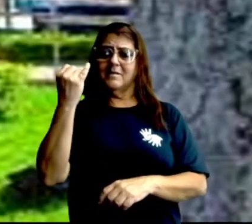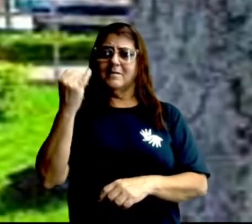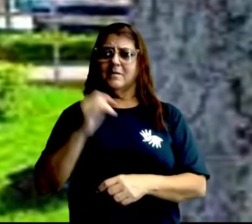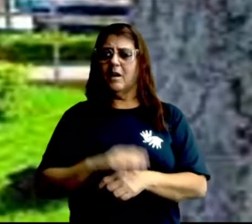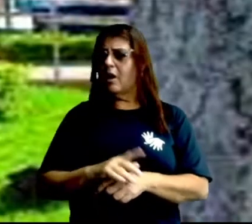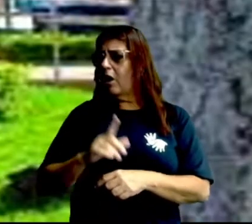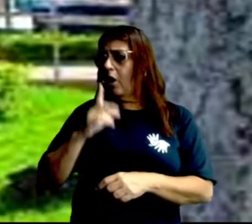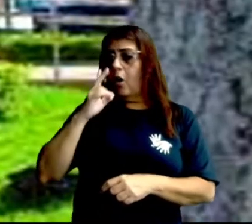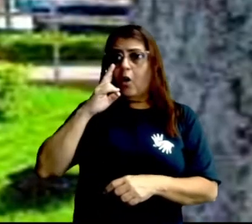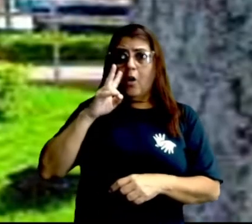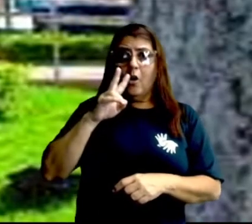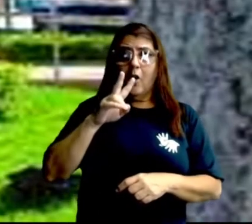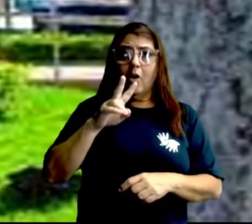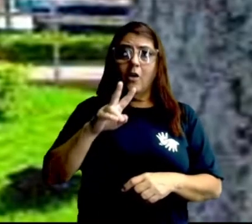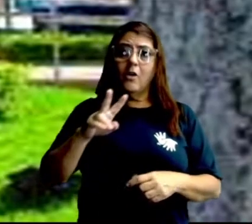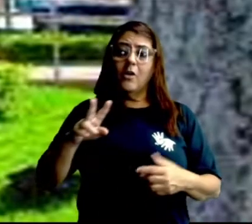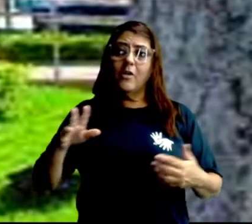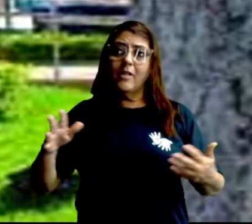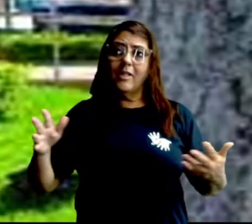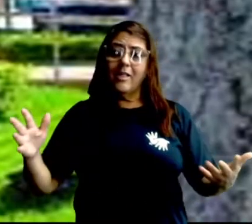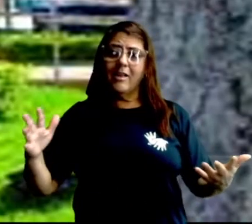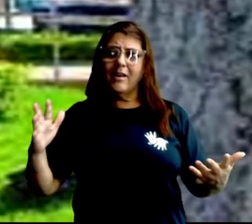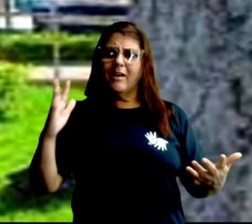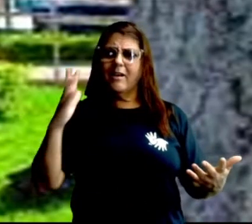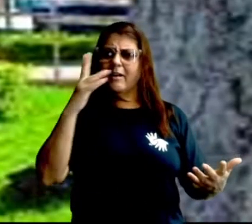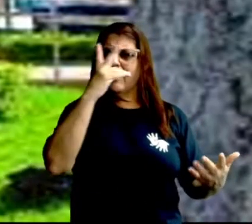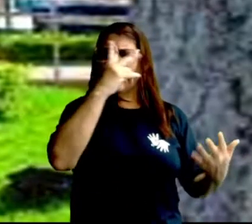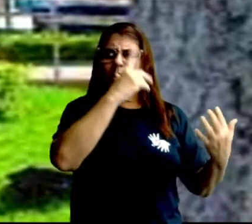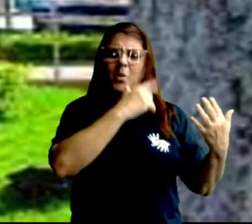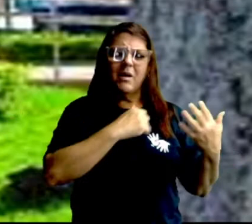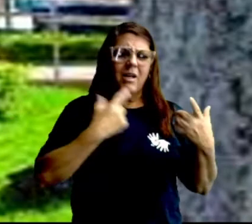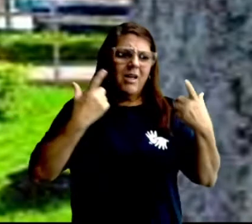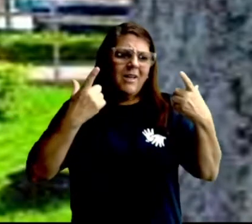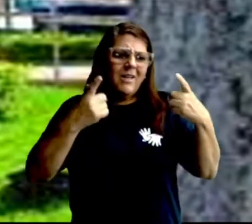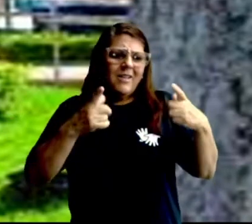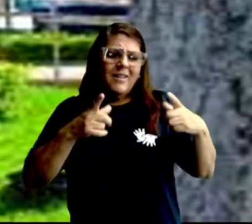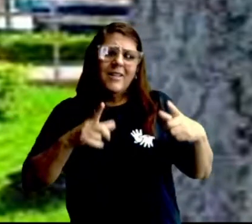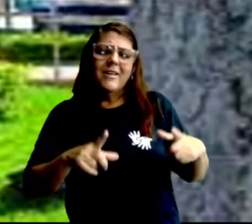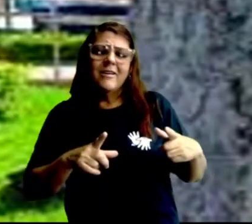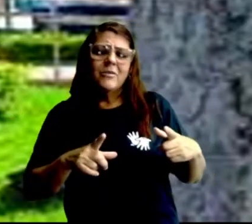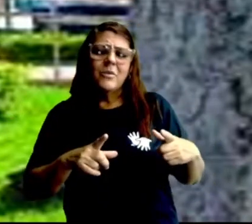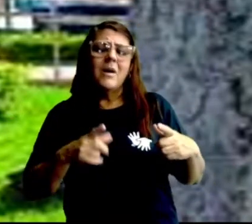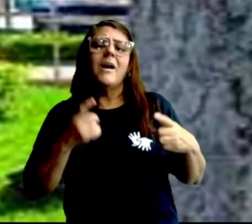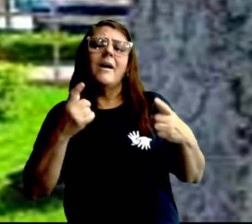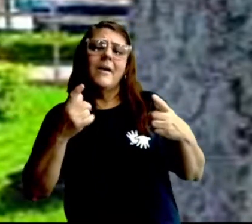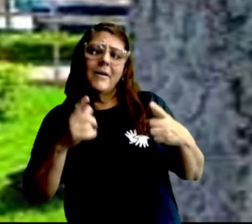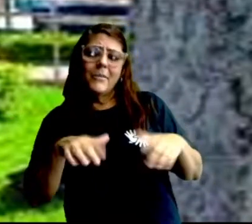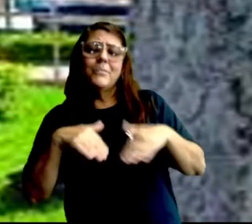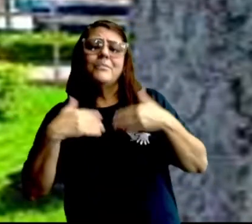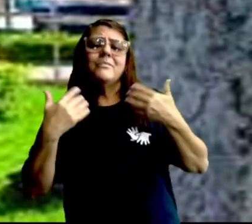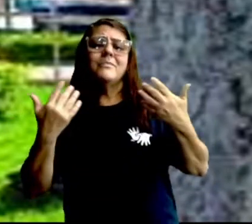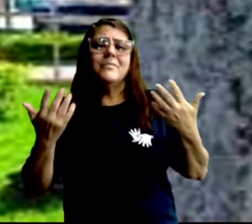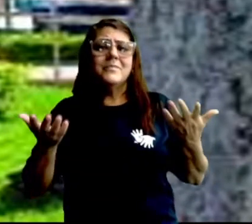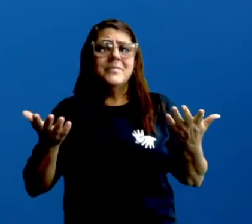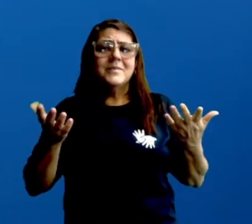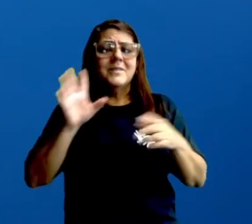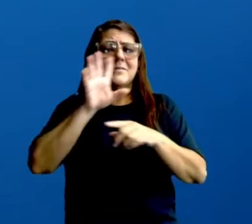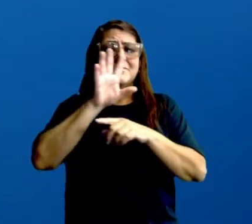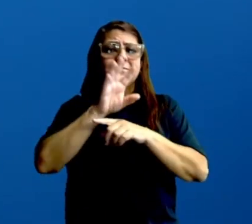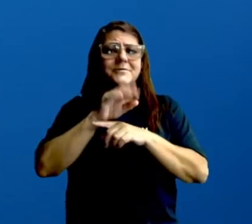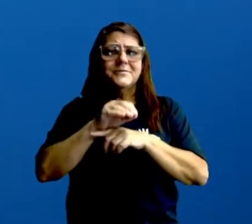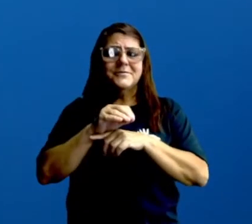vocês essa imagem aí olha que vegetação maravilhosa quem aí sabe de onde é essa